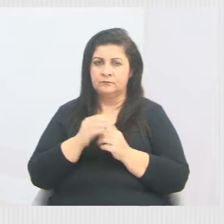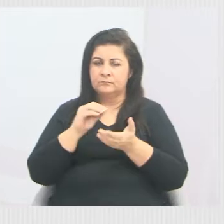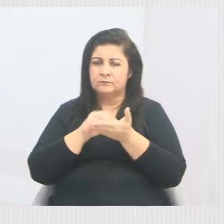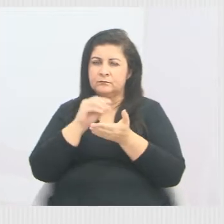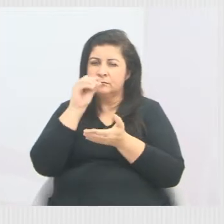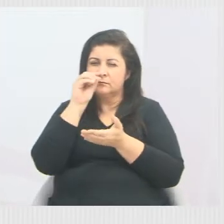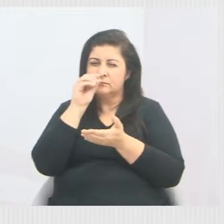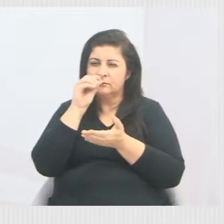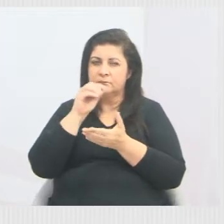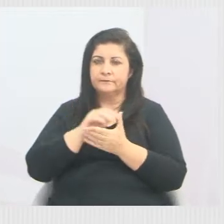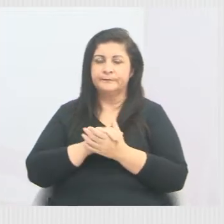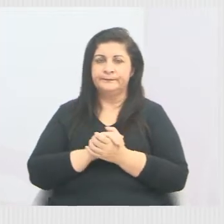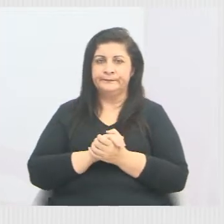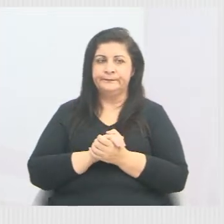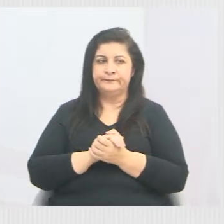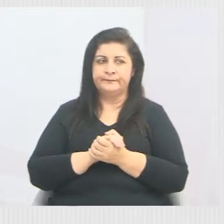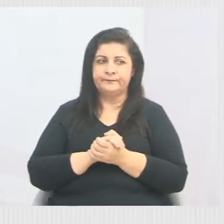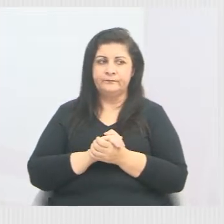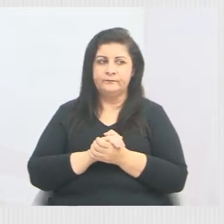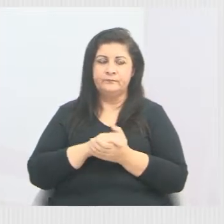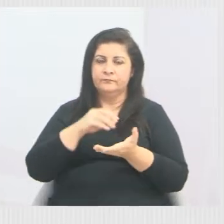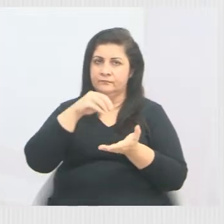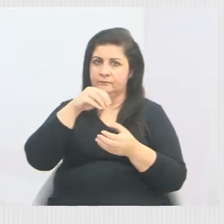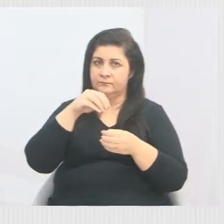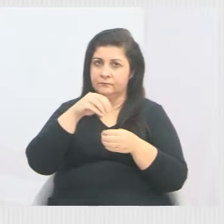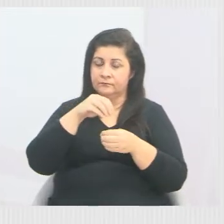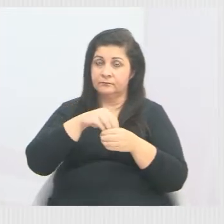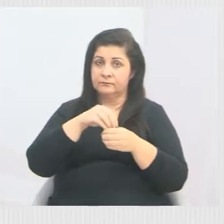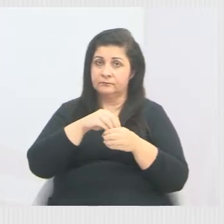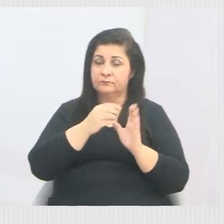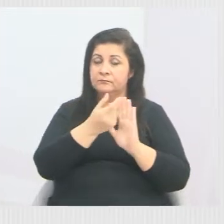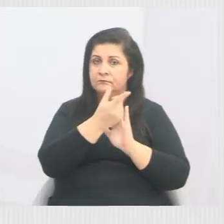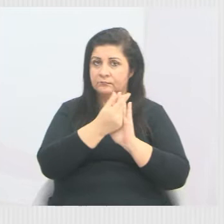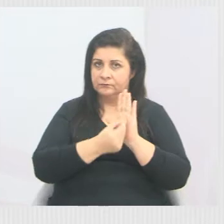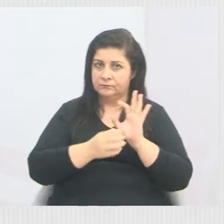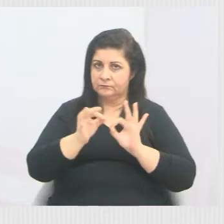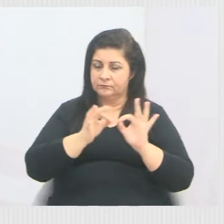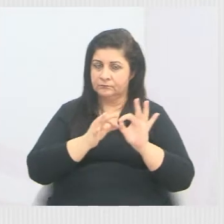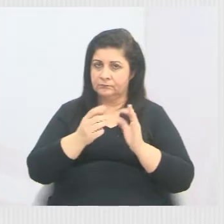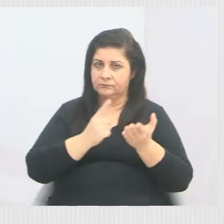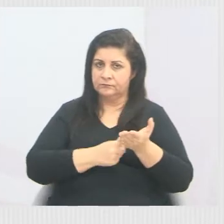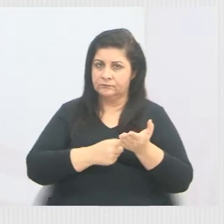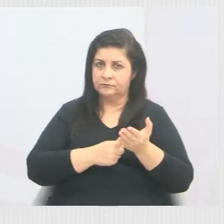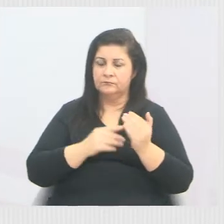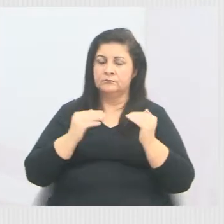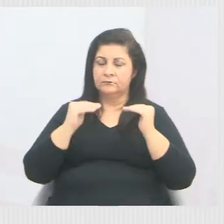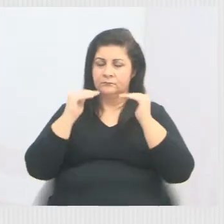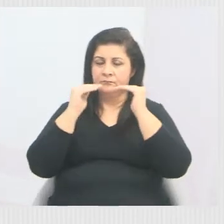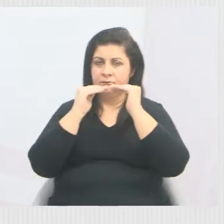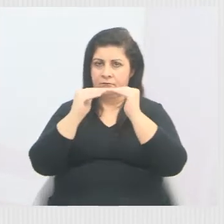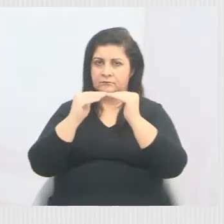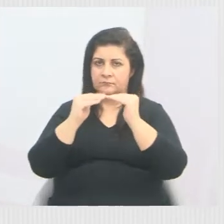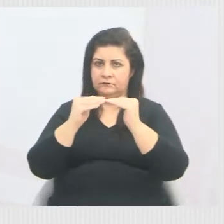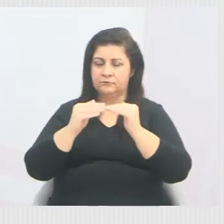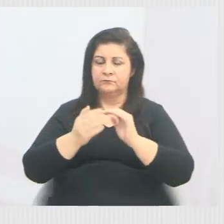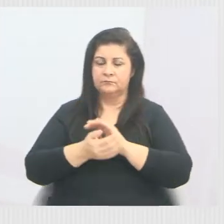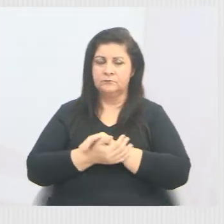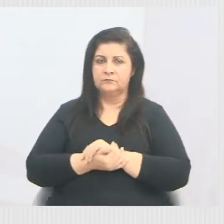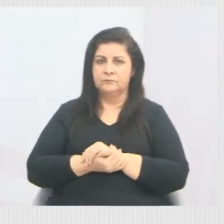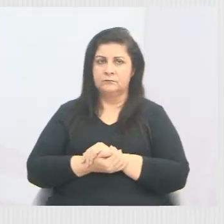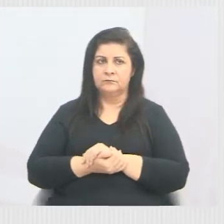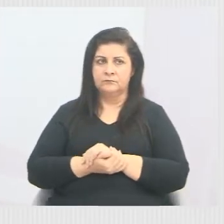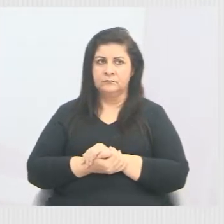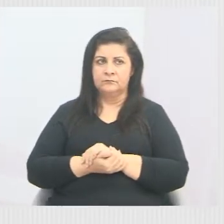né? Então, dentro do orçamento que foi projetado pelo município, a meta está sendo alcançada até este momento.